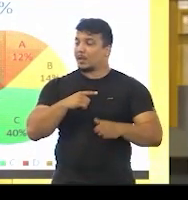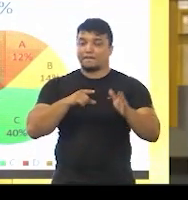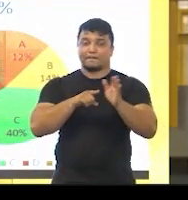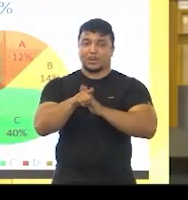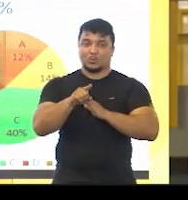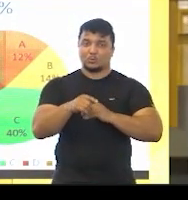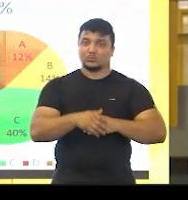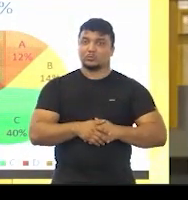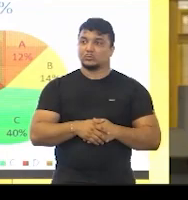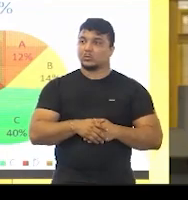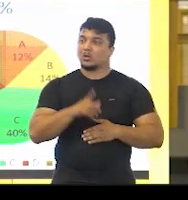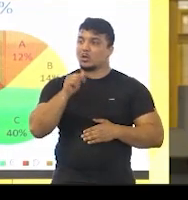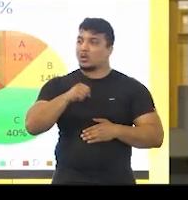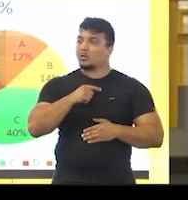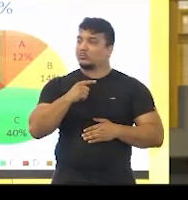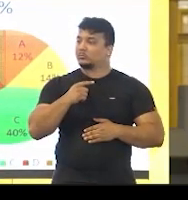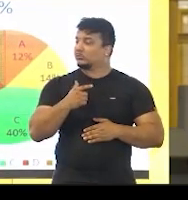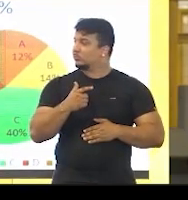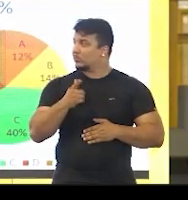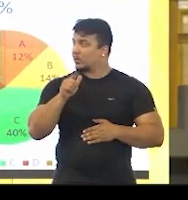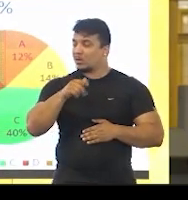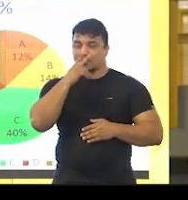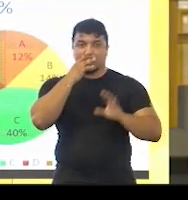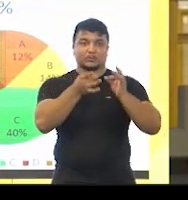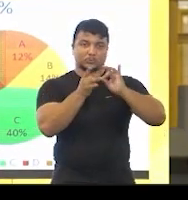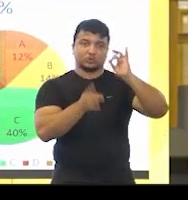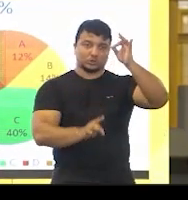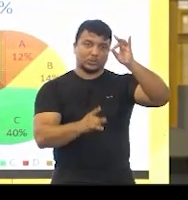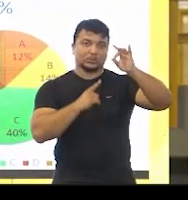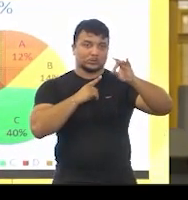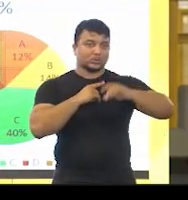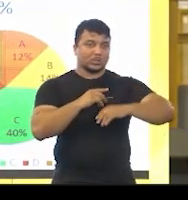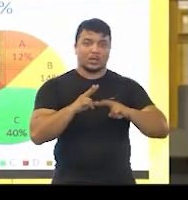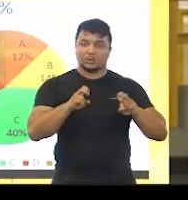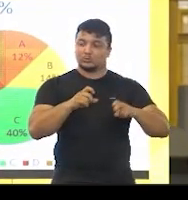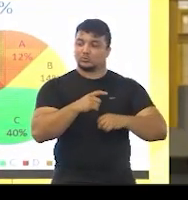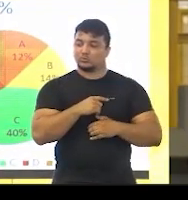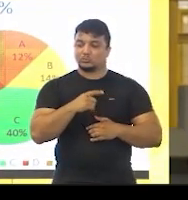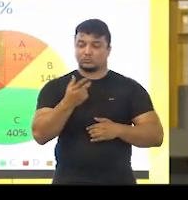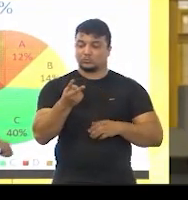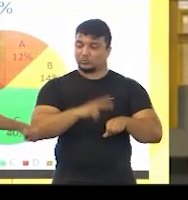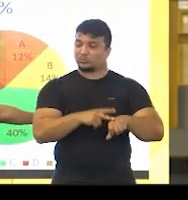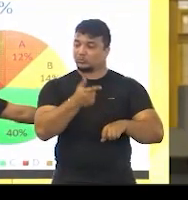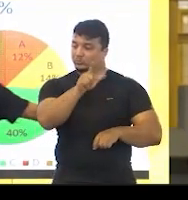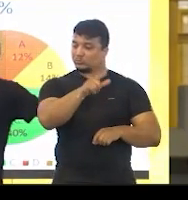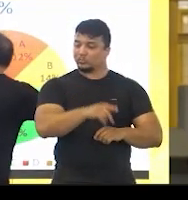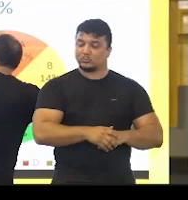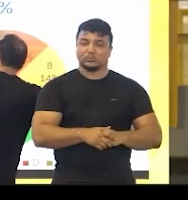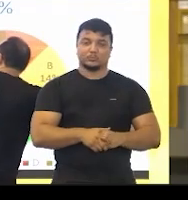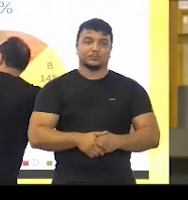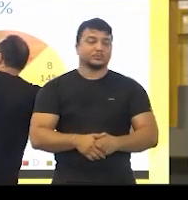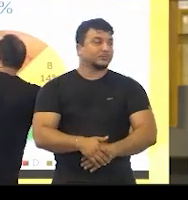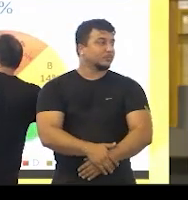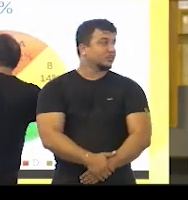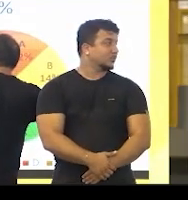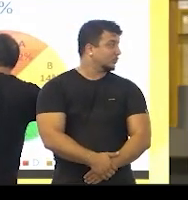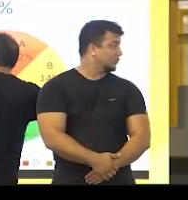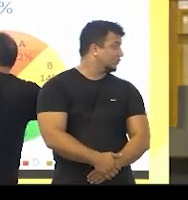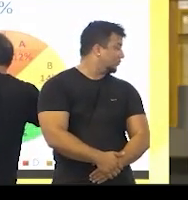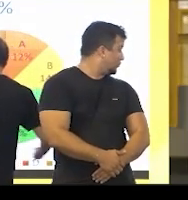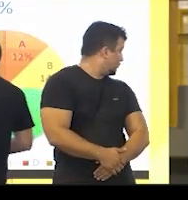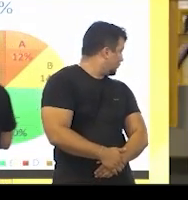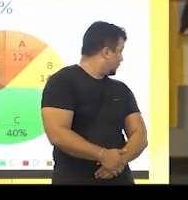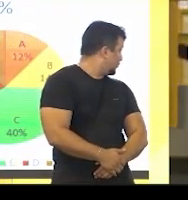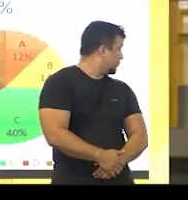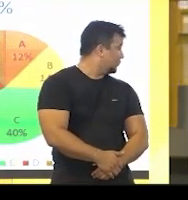questão, ela traz um comando bem extenso, tá? Em relação aos outros dois. E aí a gente pode errar a